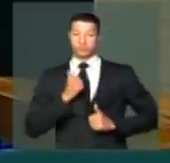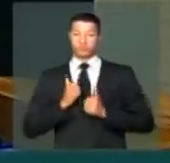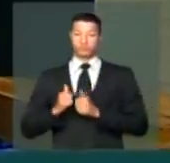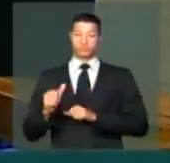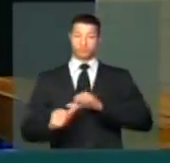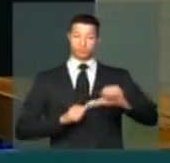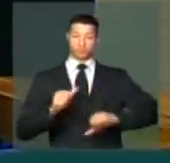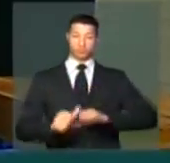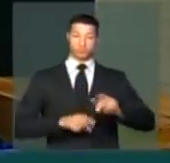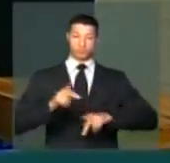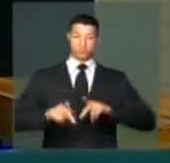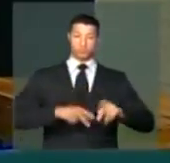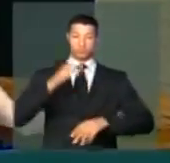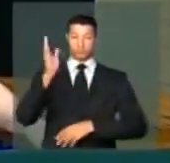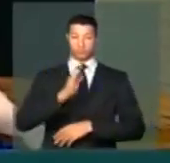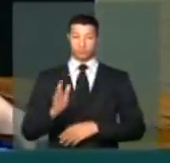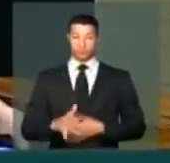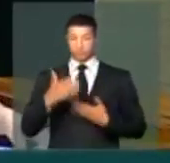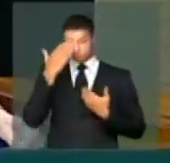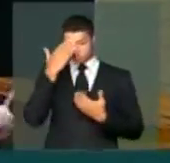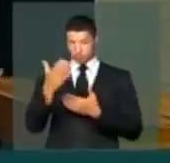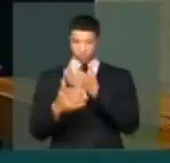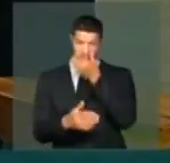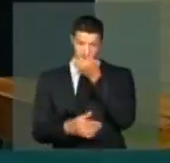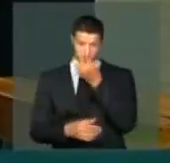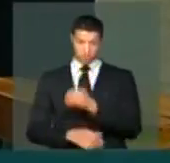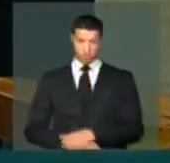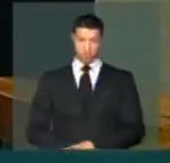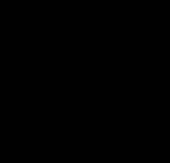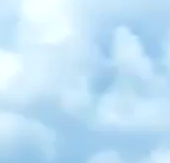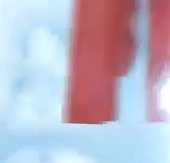mudança do povo brasileiro muito